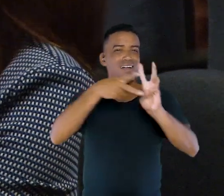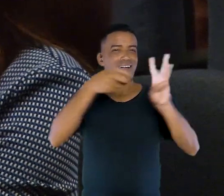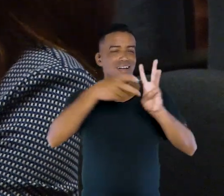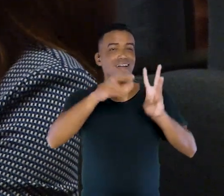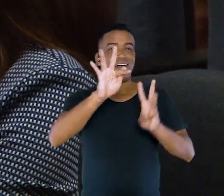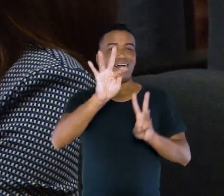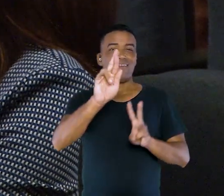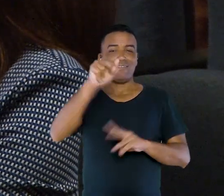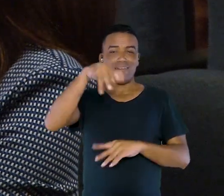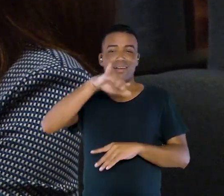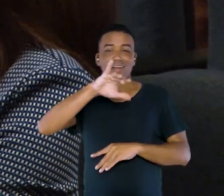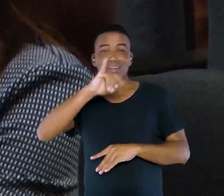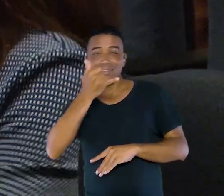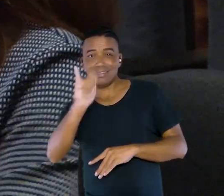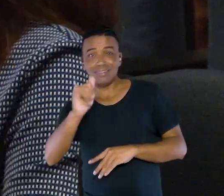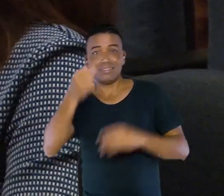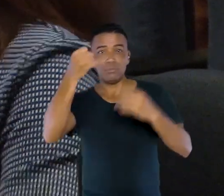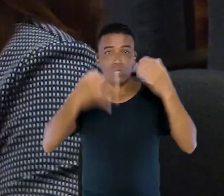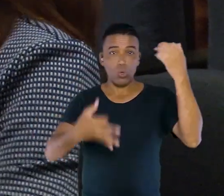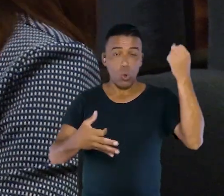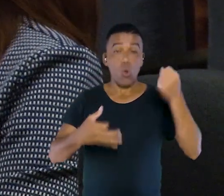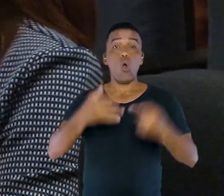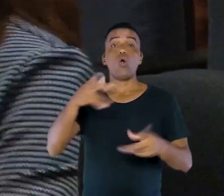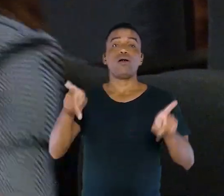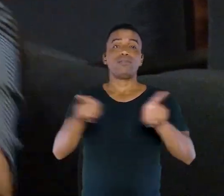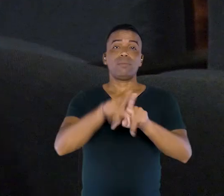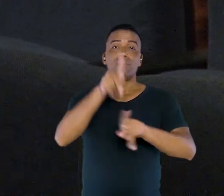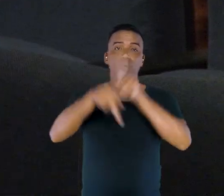e vistos pelos povos originários. Obrigada.